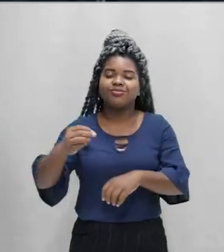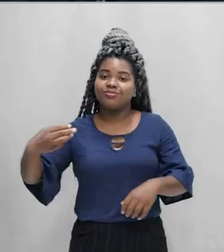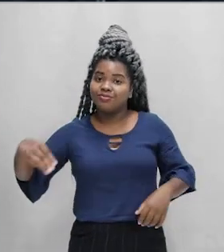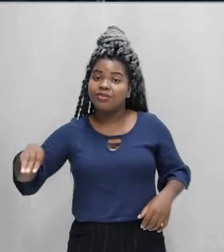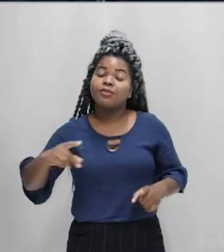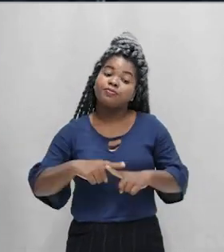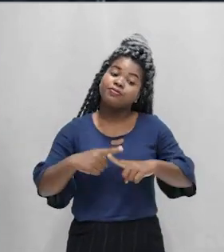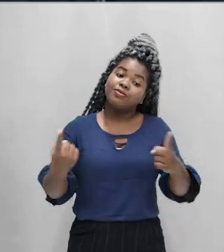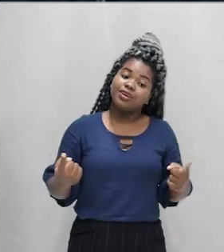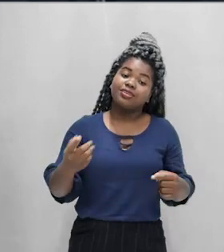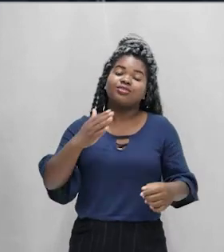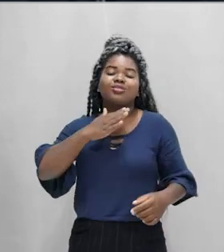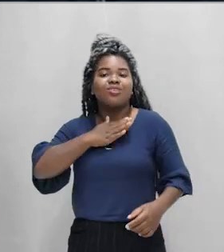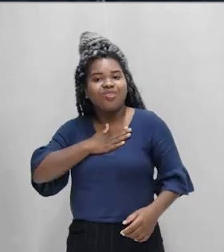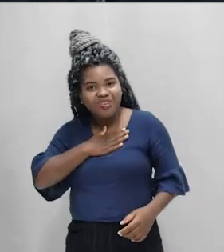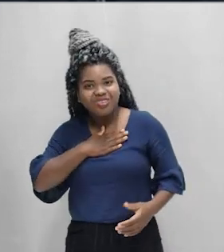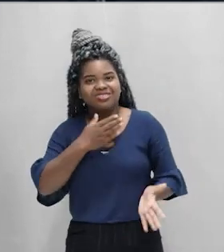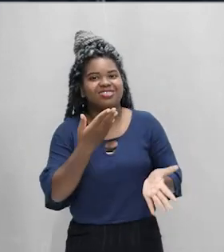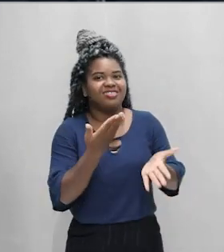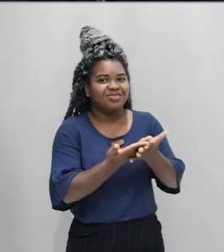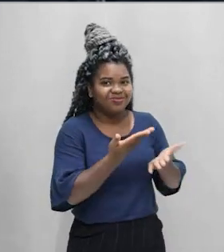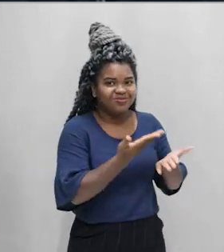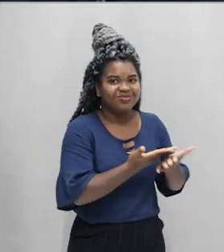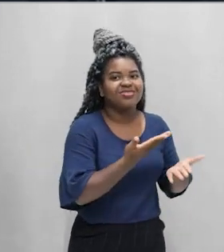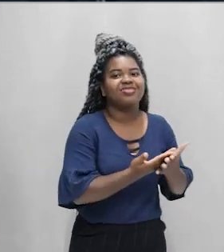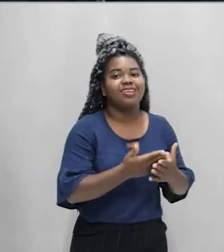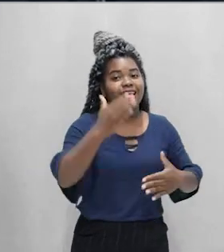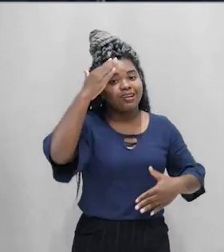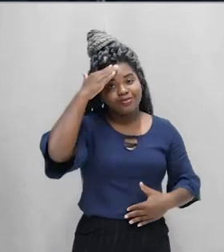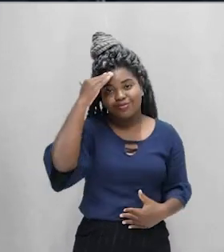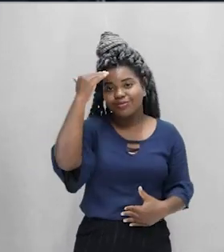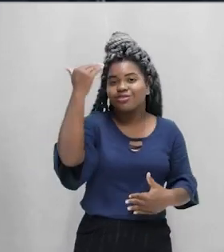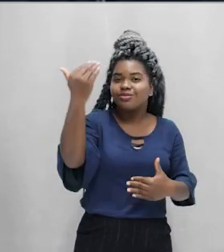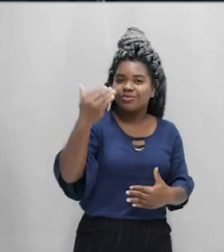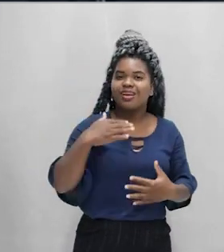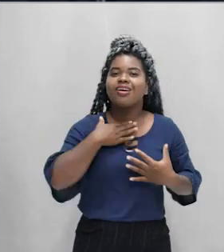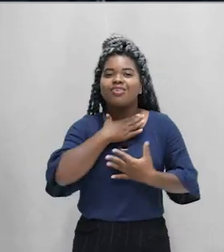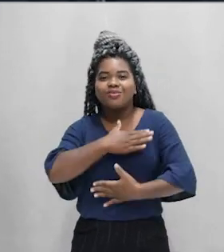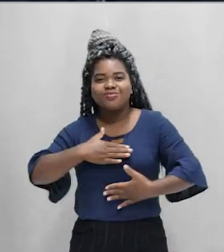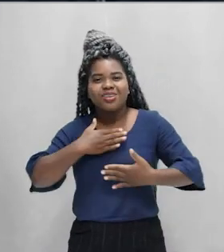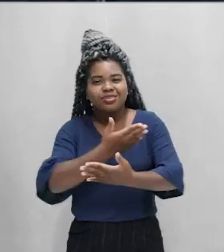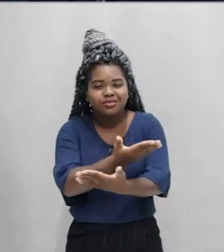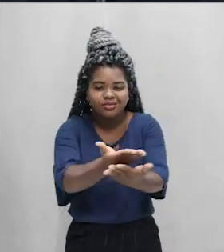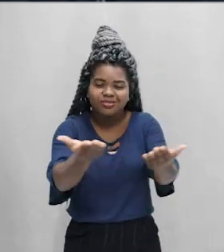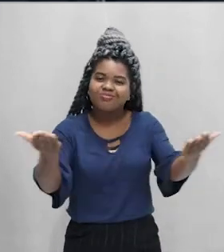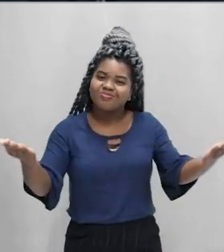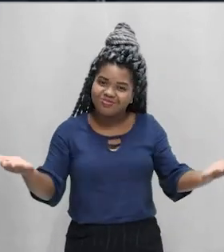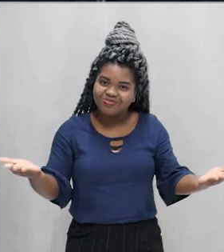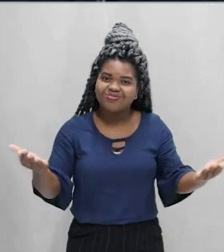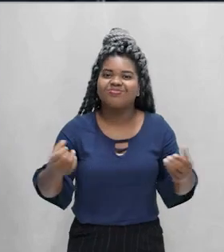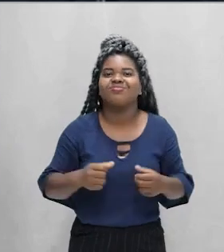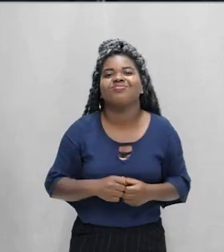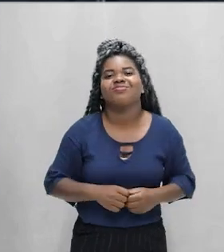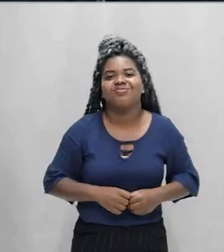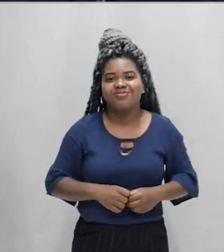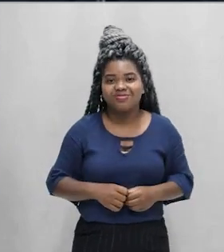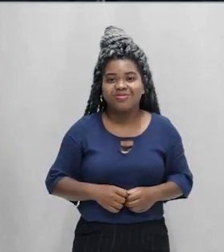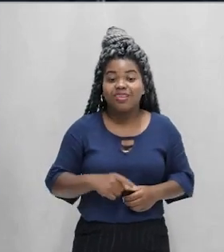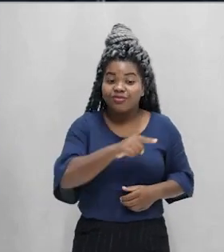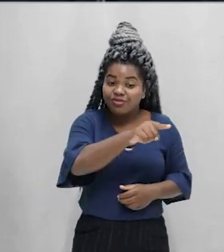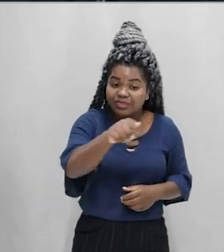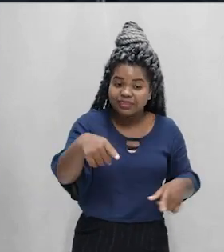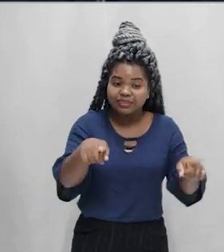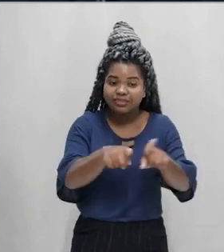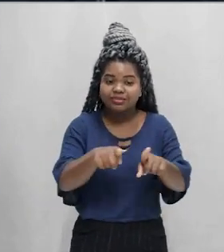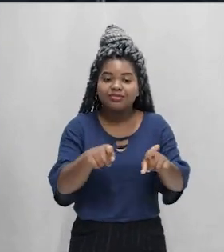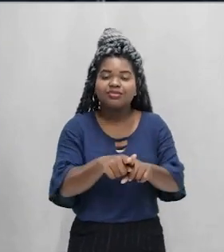muito obrigada. É um prazer estar também dividindo o meu trabalho com vocês, tá bom? Vocês que estão nos